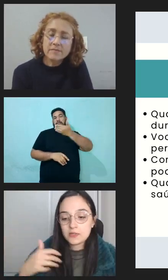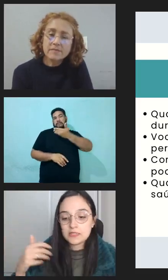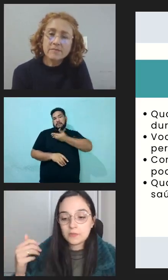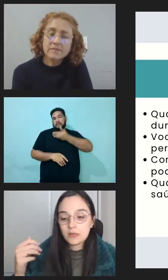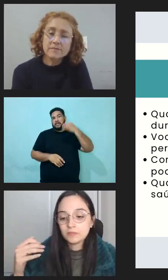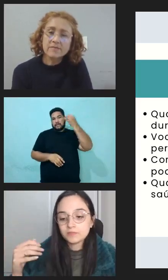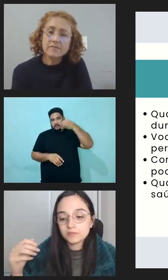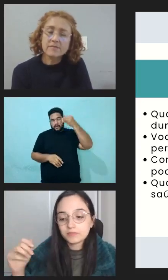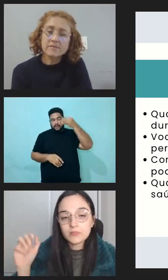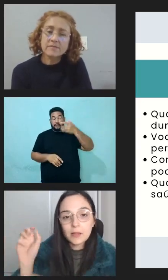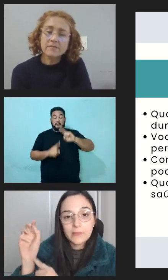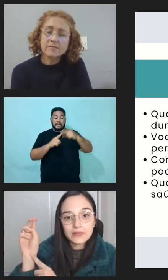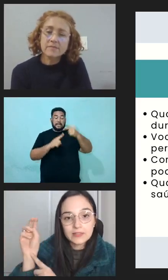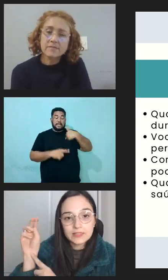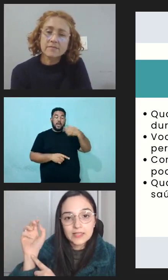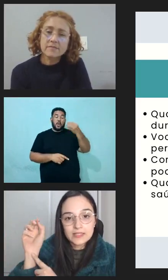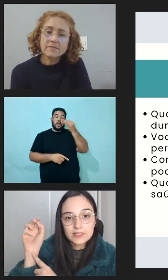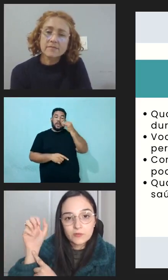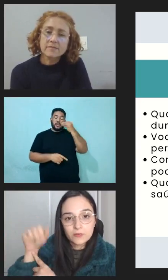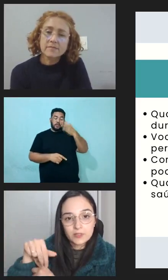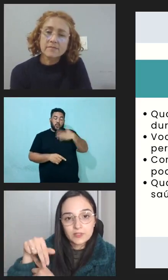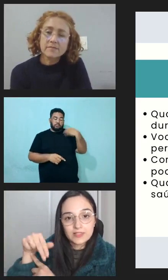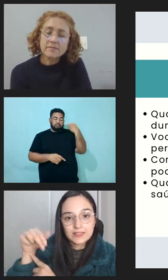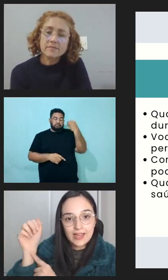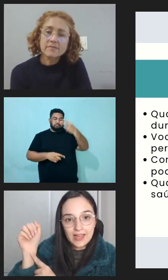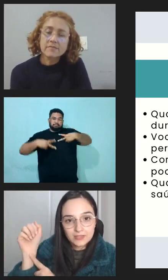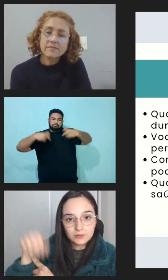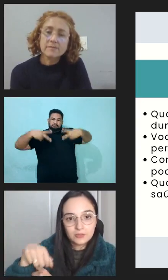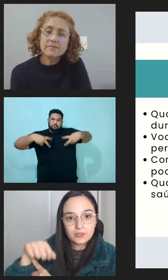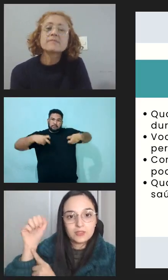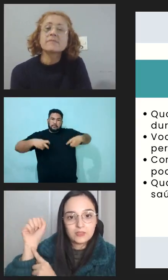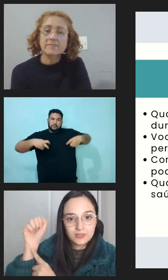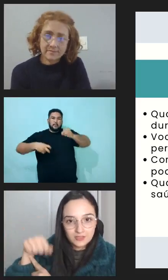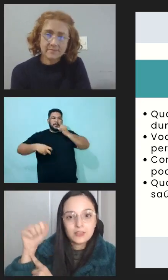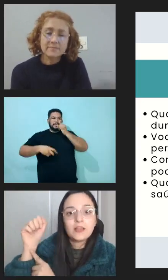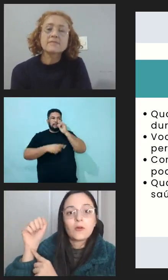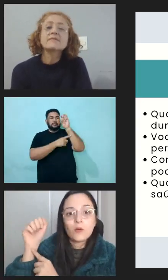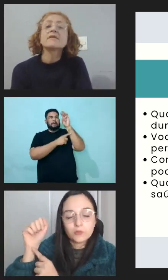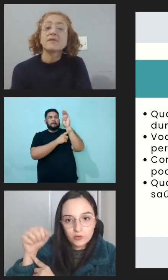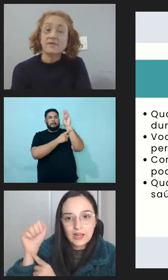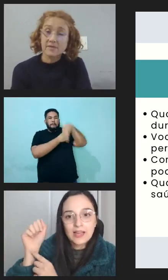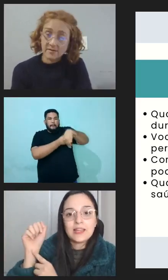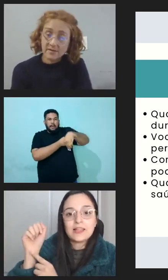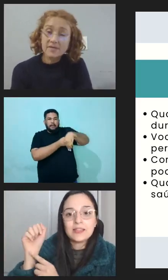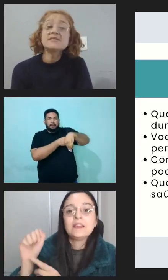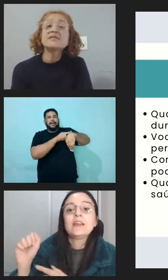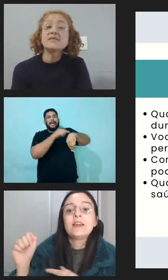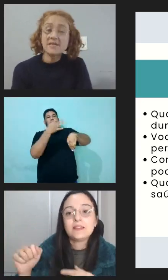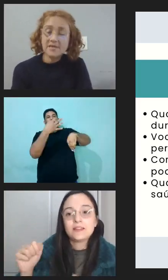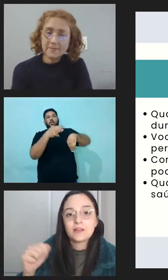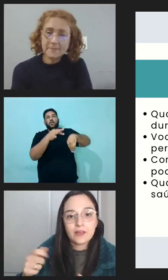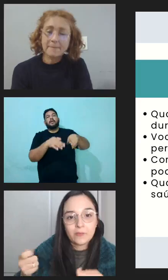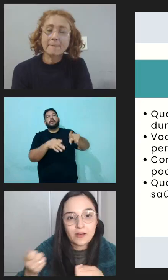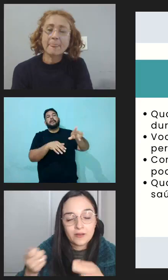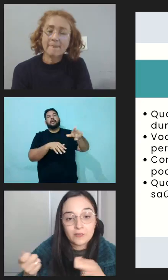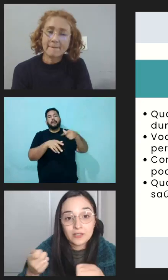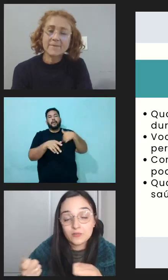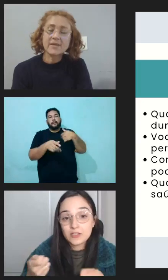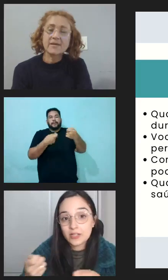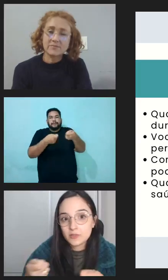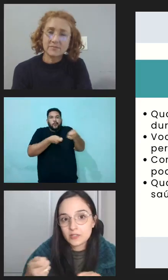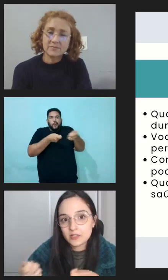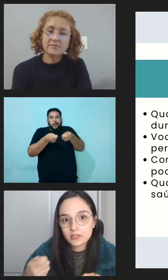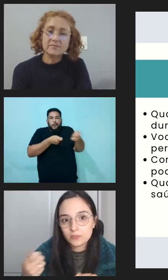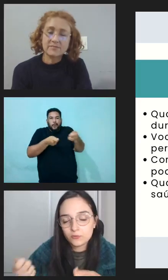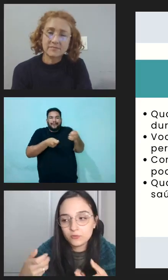me perceber para entender que esse movimento aqui tá errado, que eu tenho que controlar ele. Sim. Então é uma